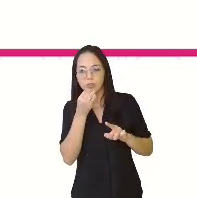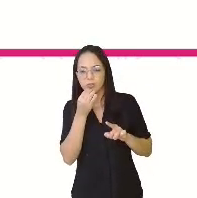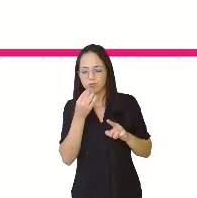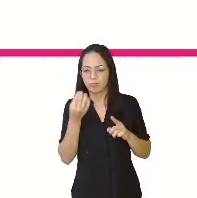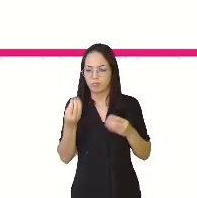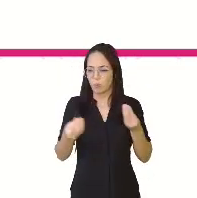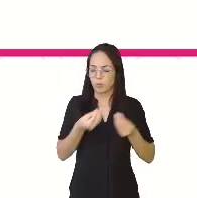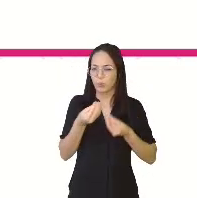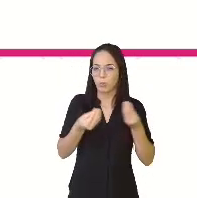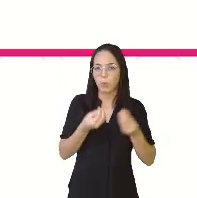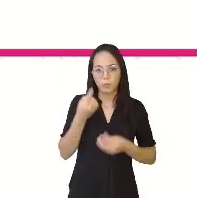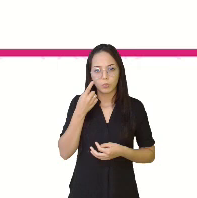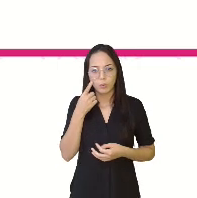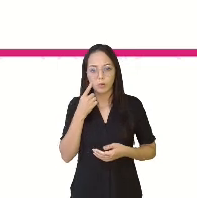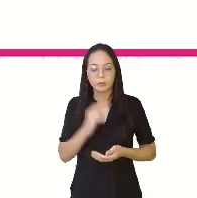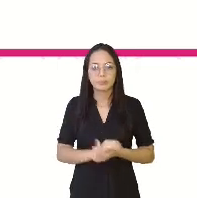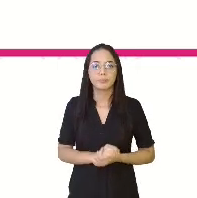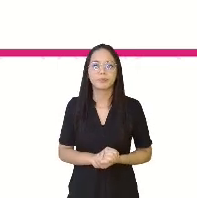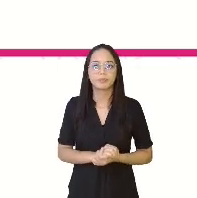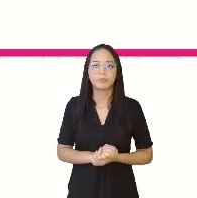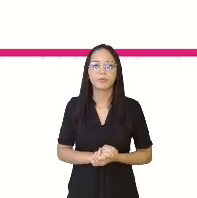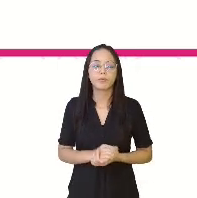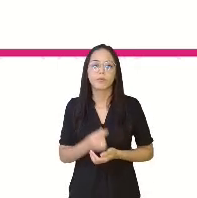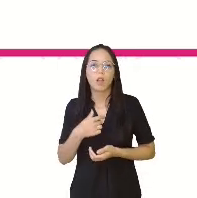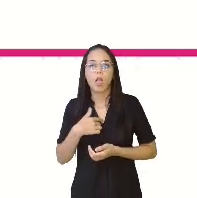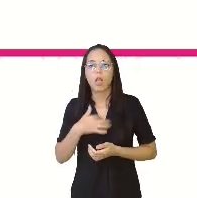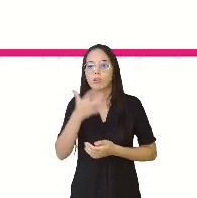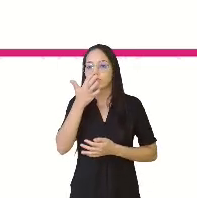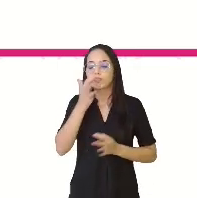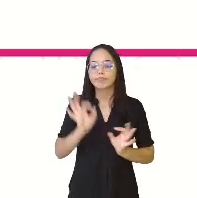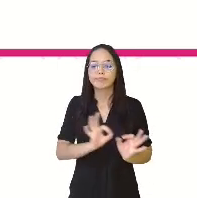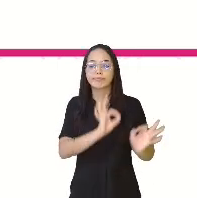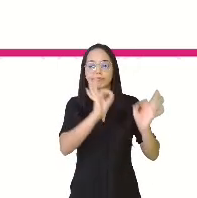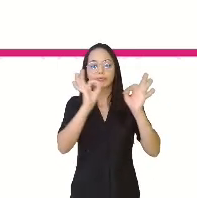Como assim? Por exemplo, você está ali assistindo aquela